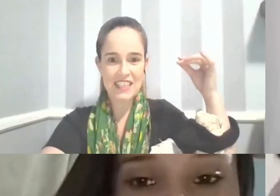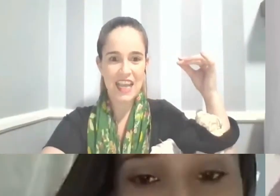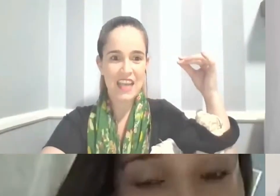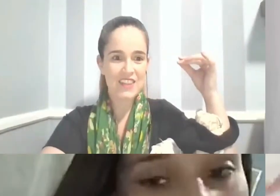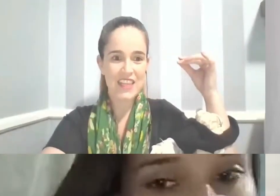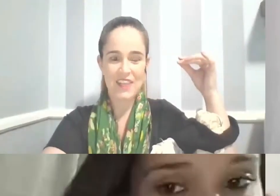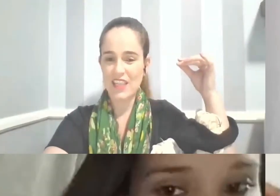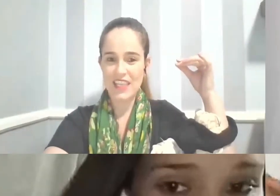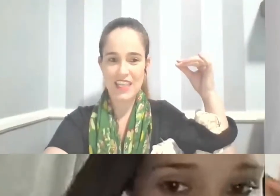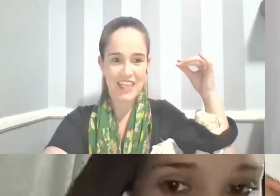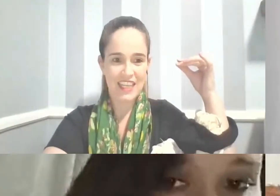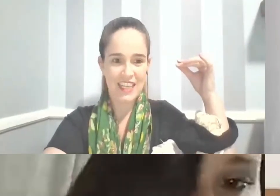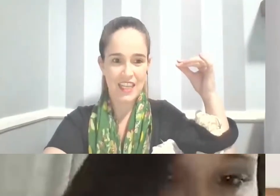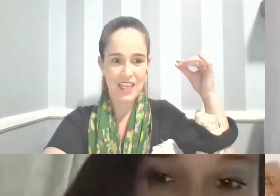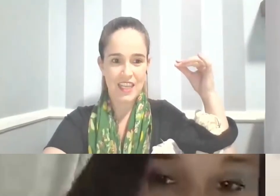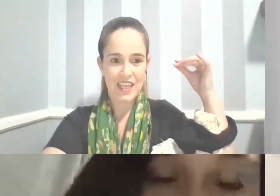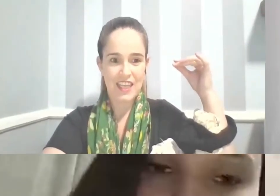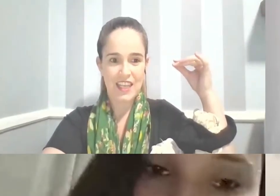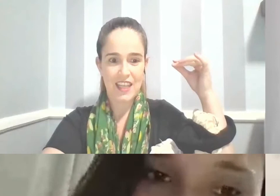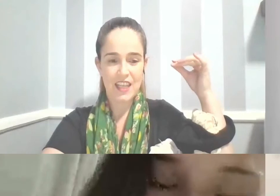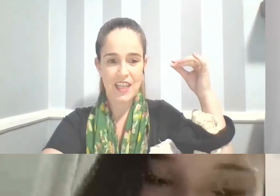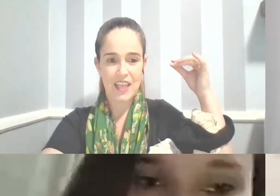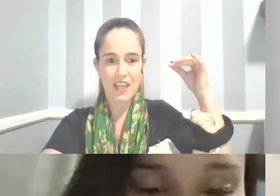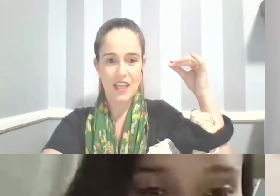Fala, o que você tá rindo aí, menina?